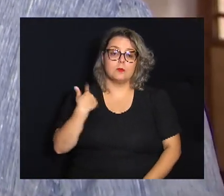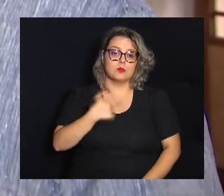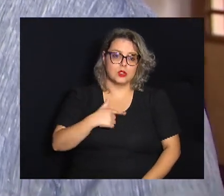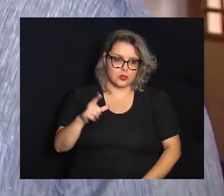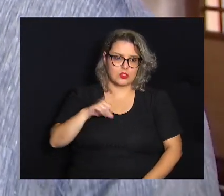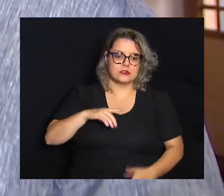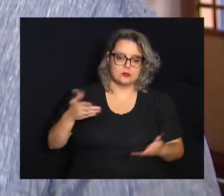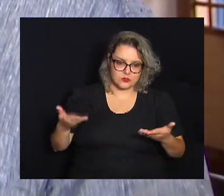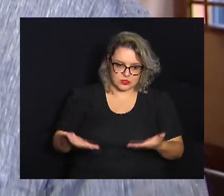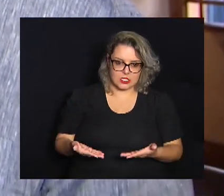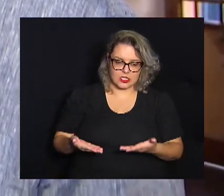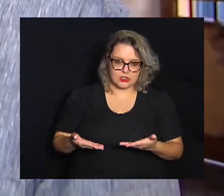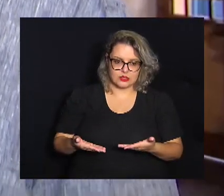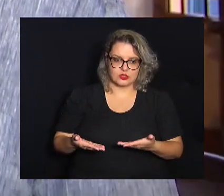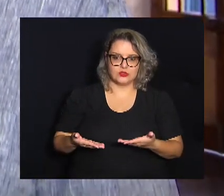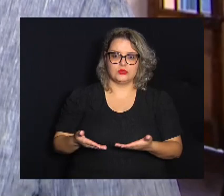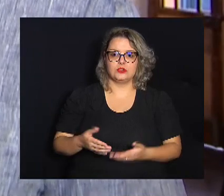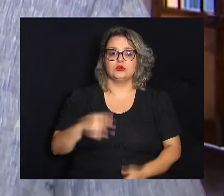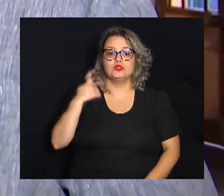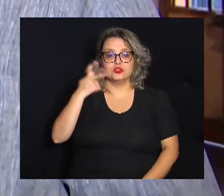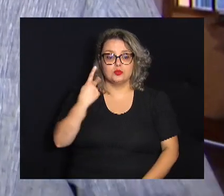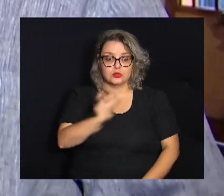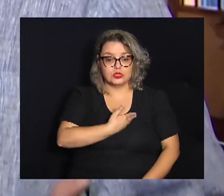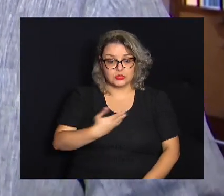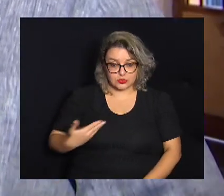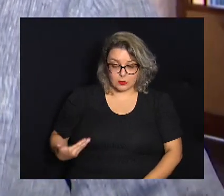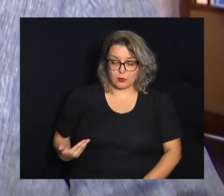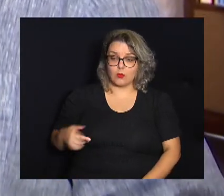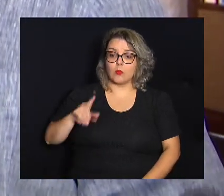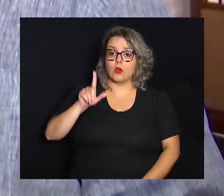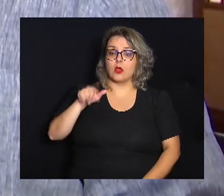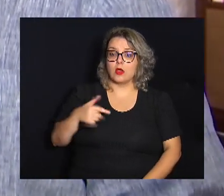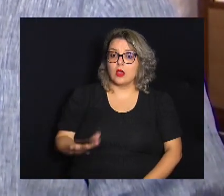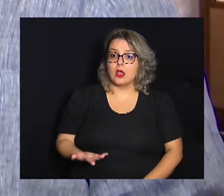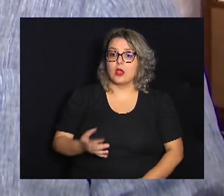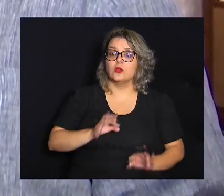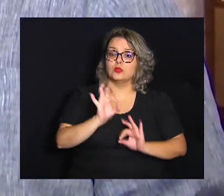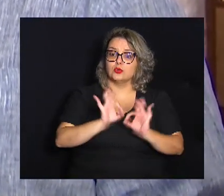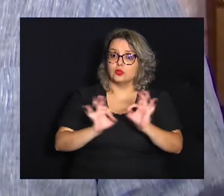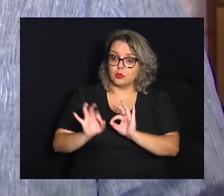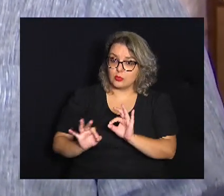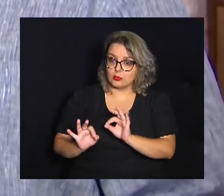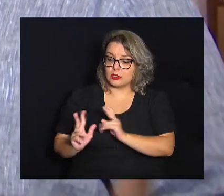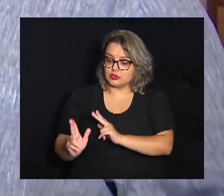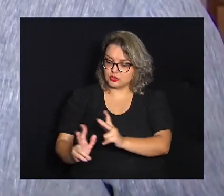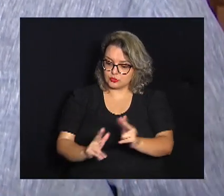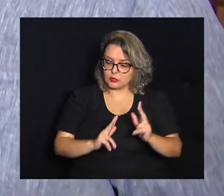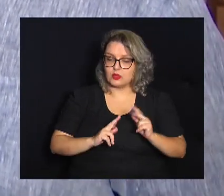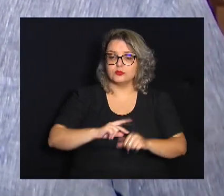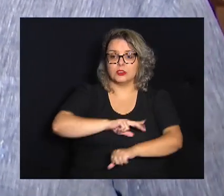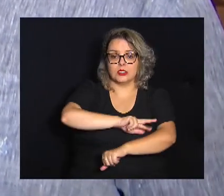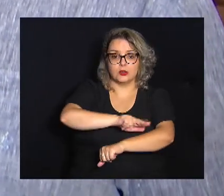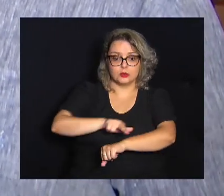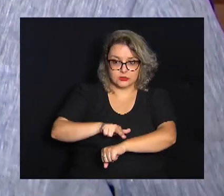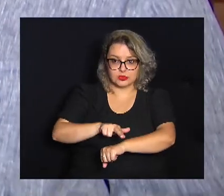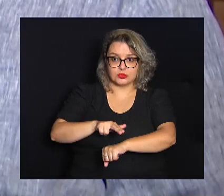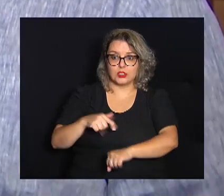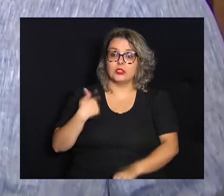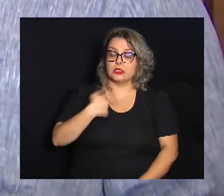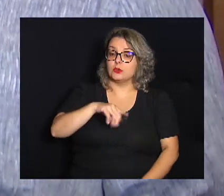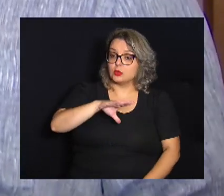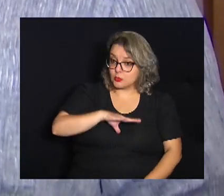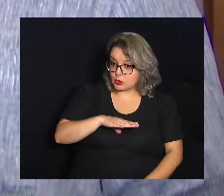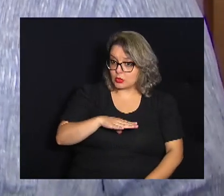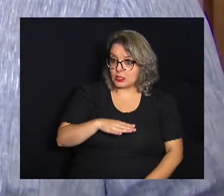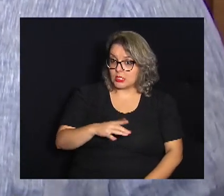aqui, na questão de política pública, é do Plano Municipal de Promoção da Igualdade Racial. Então, o município de Campinas hoje ele